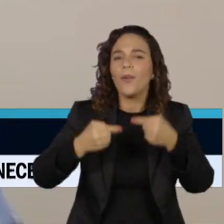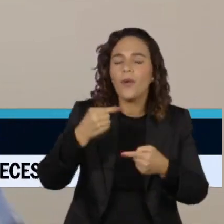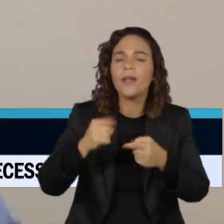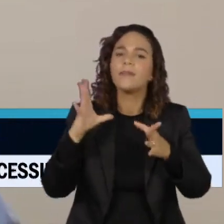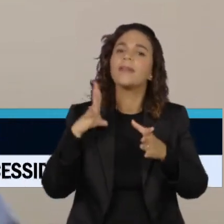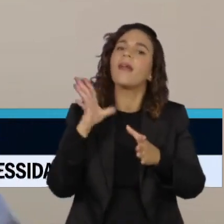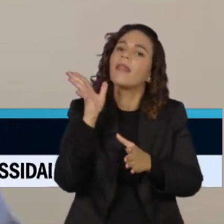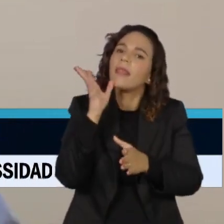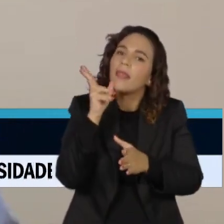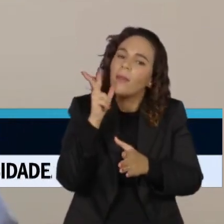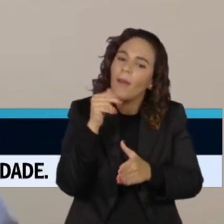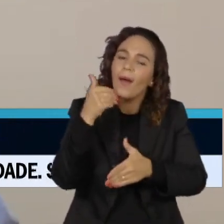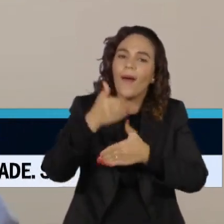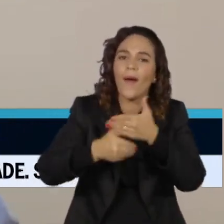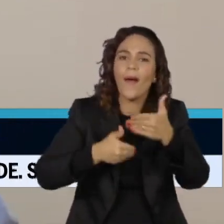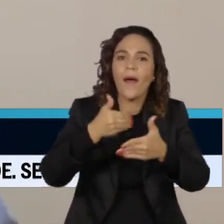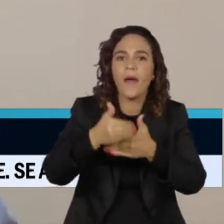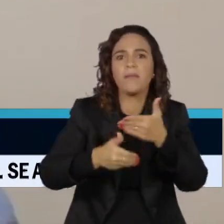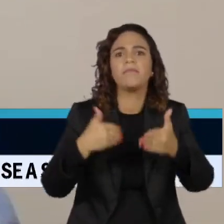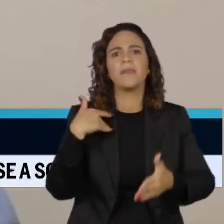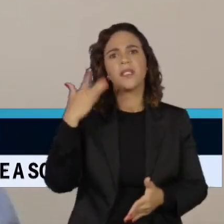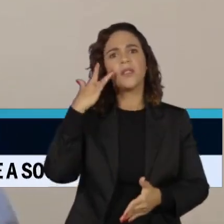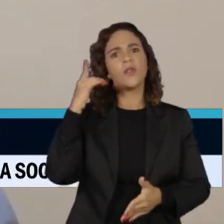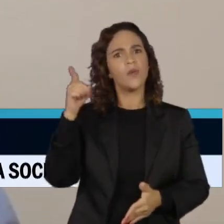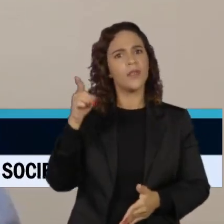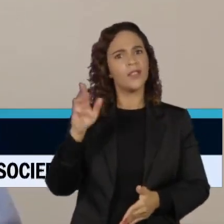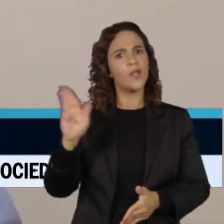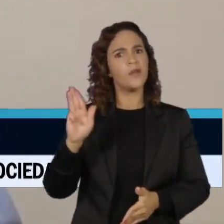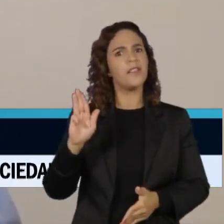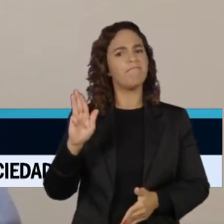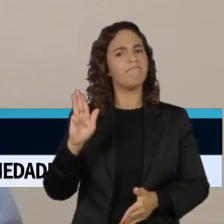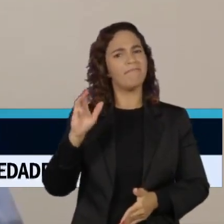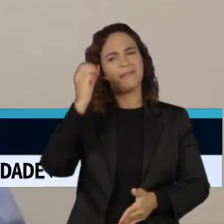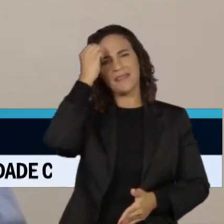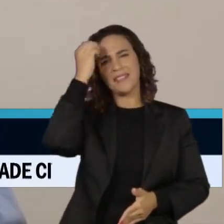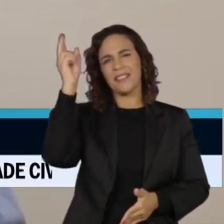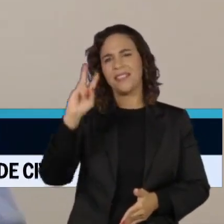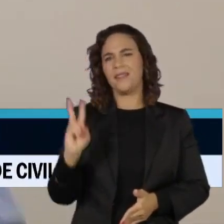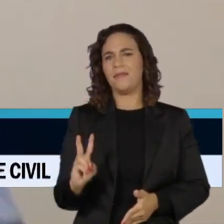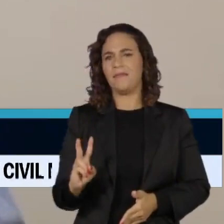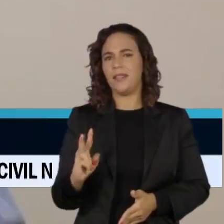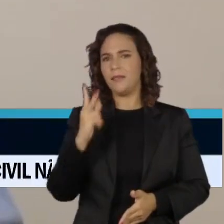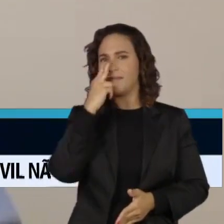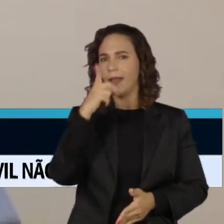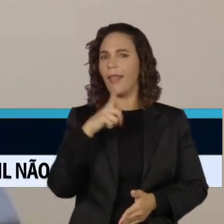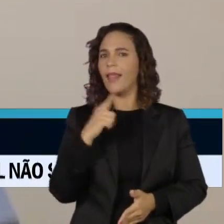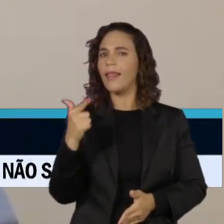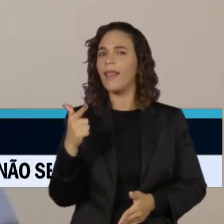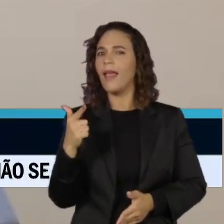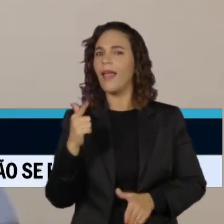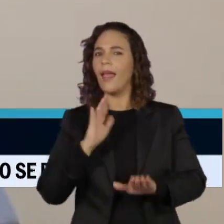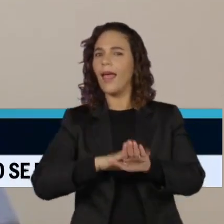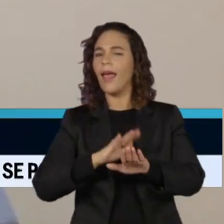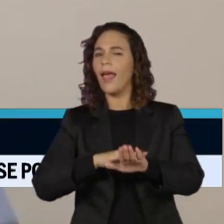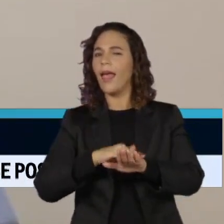sentido, o presidente Lula foi bastante sagaz de não ter caído numa armadilha